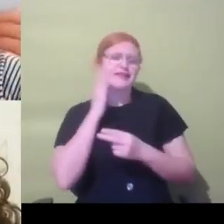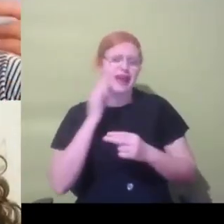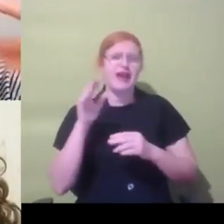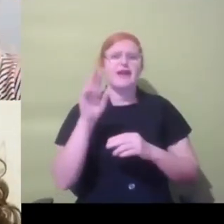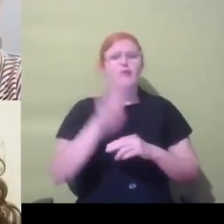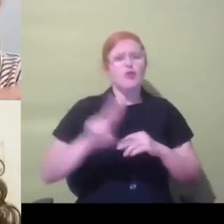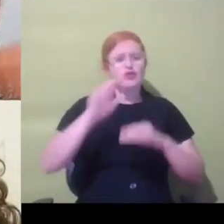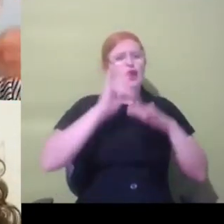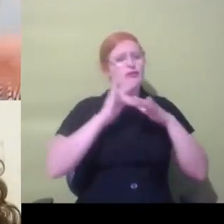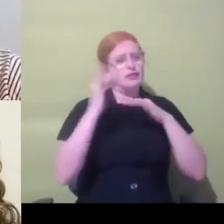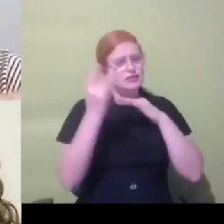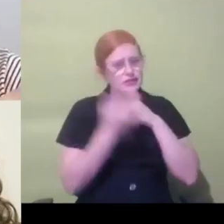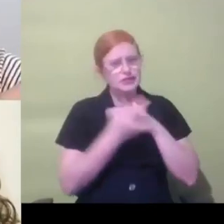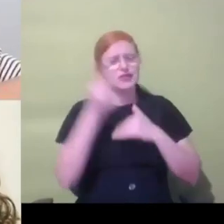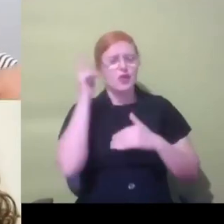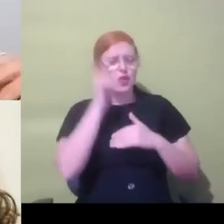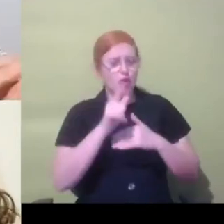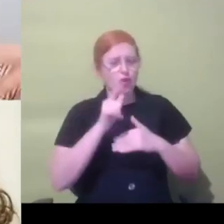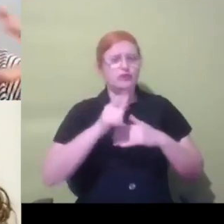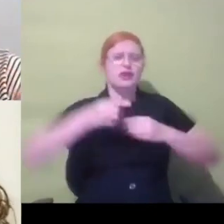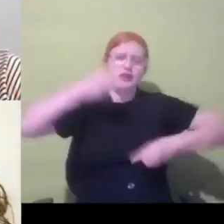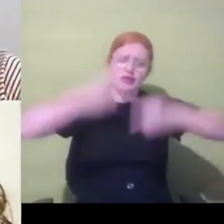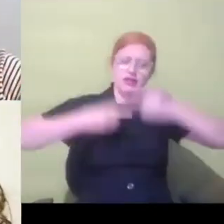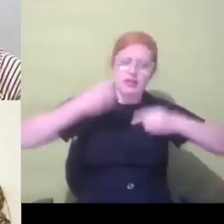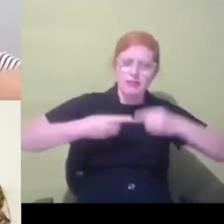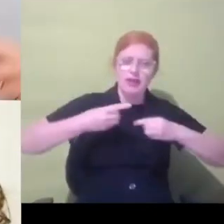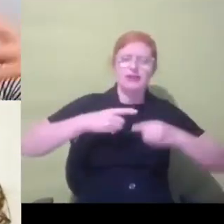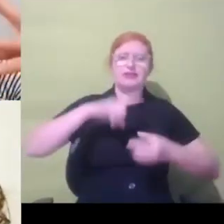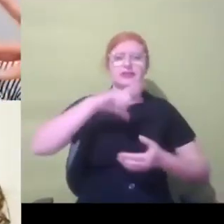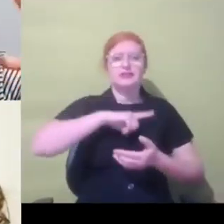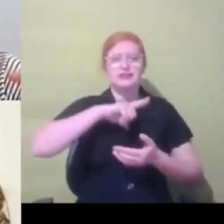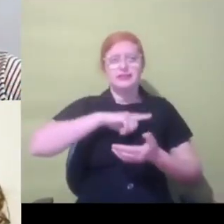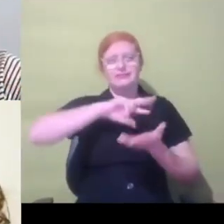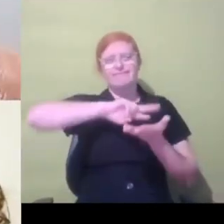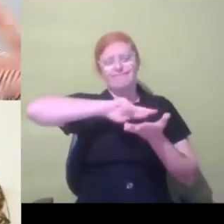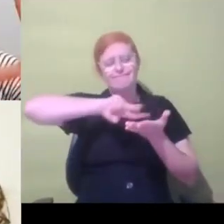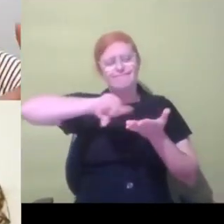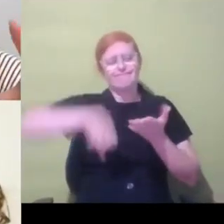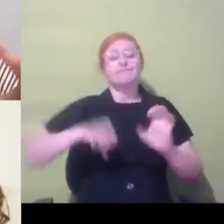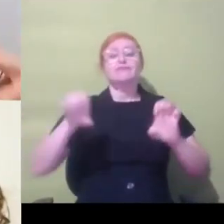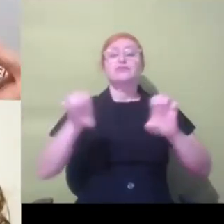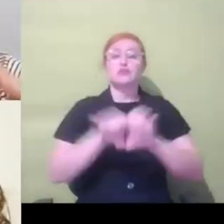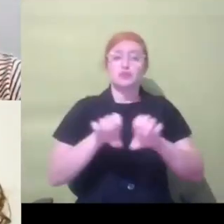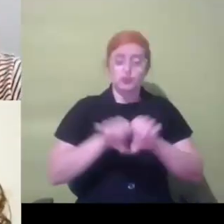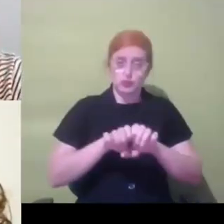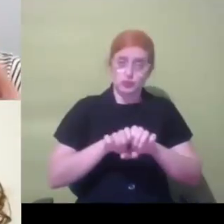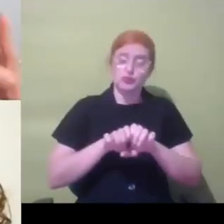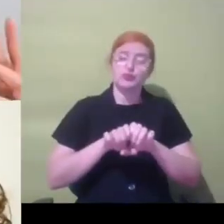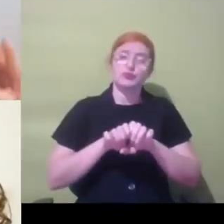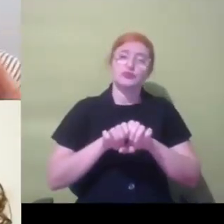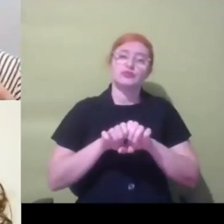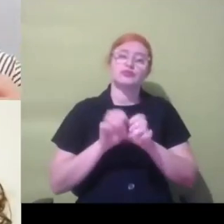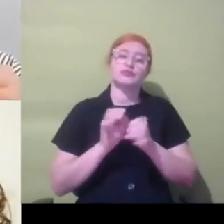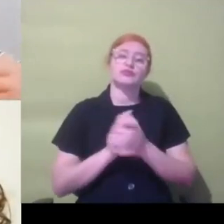quem consegue se manter nos debates. Tem uma série de métricas, uma série de estruturas aí que vão